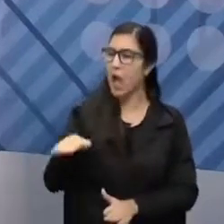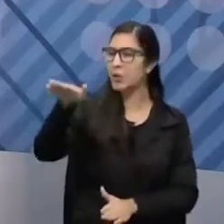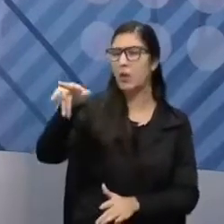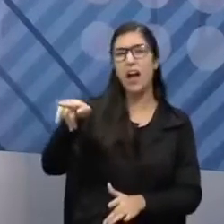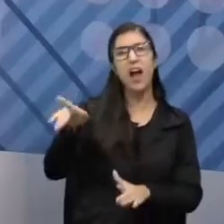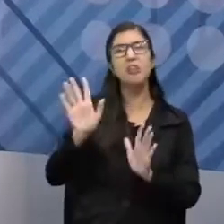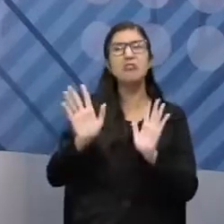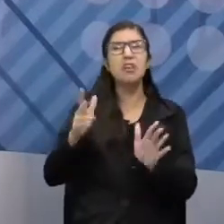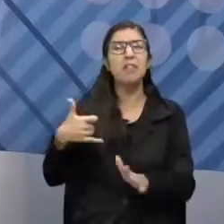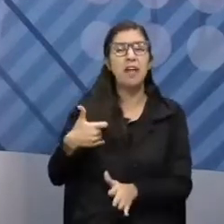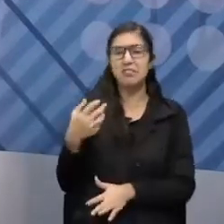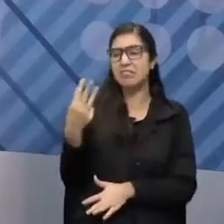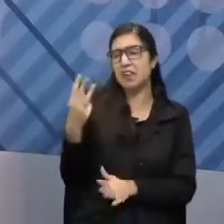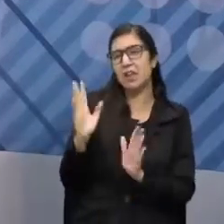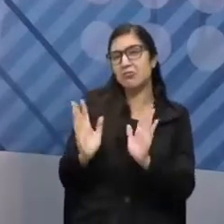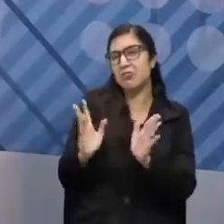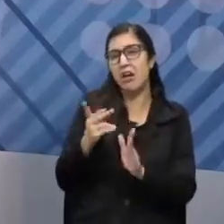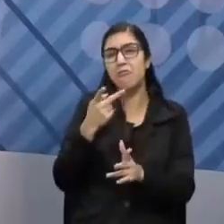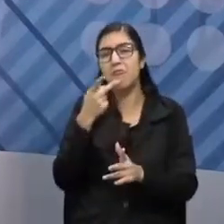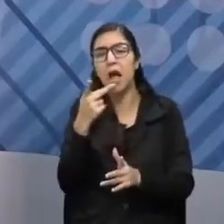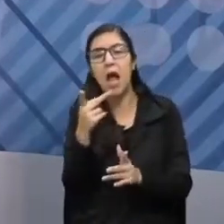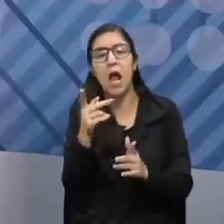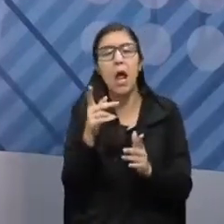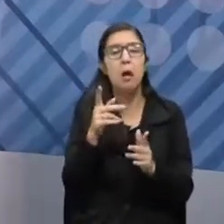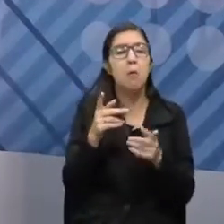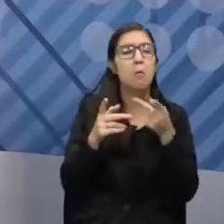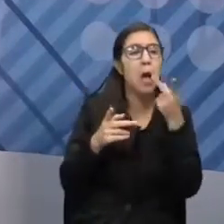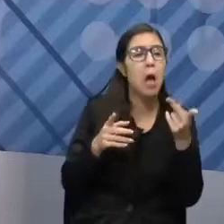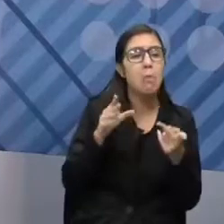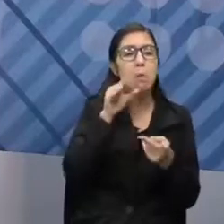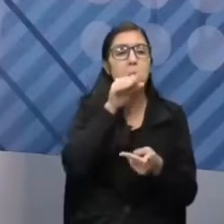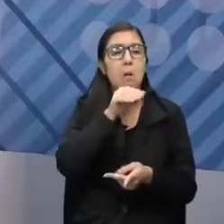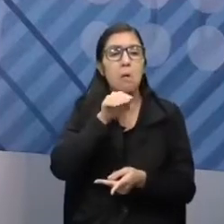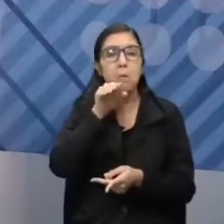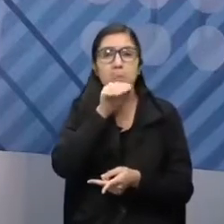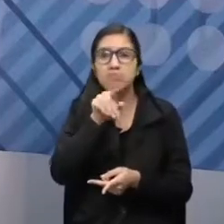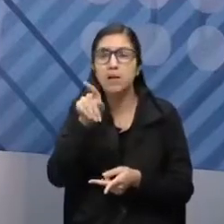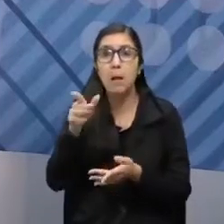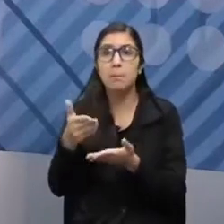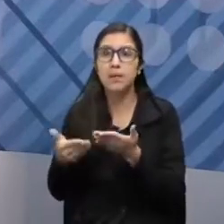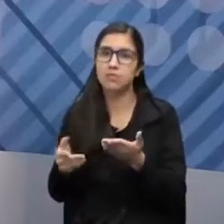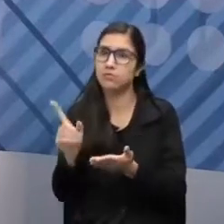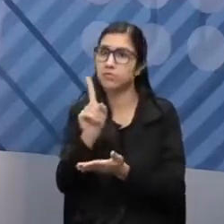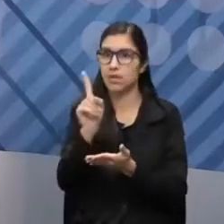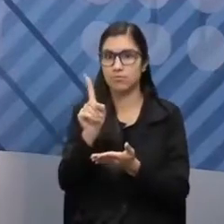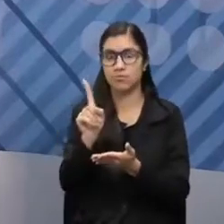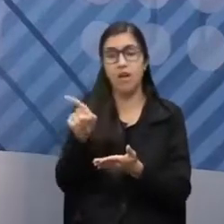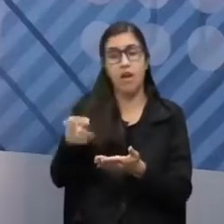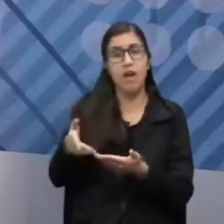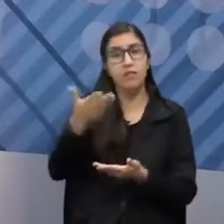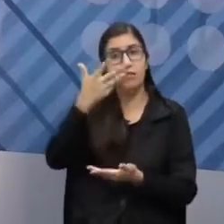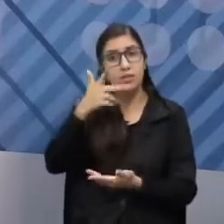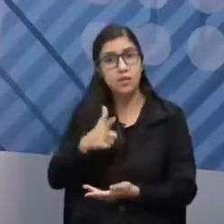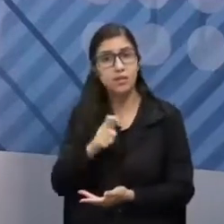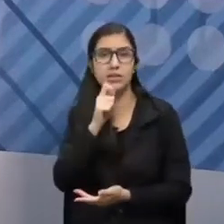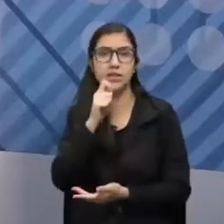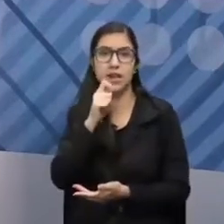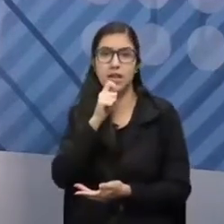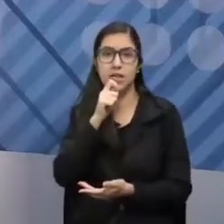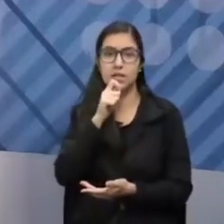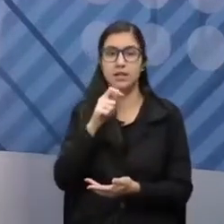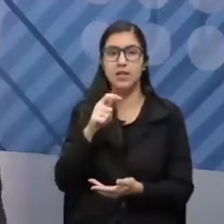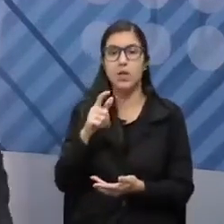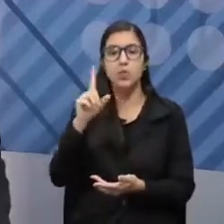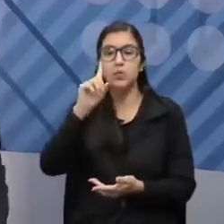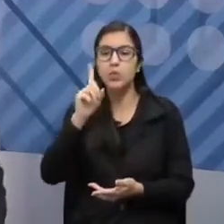mas ela já tinha 3 anos. Ela falava algumas palavrinhas, ela perdeu. Não, mas ela ainda era criança, ela ainda estava se